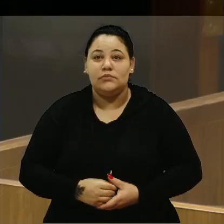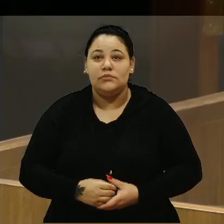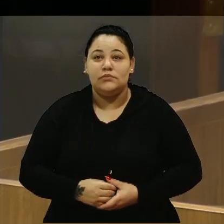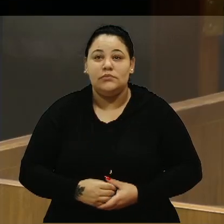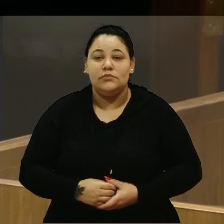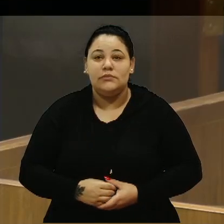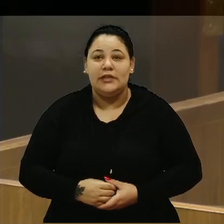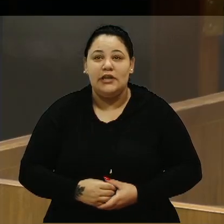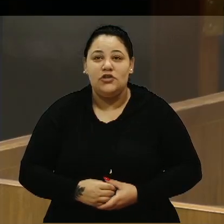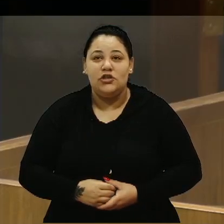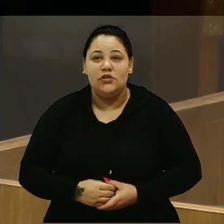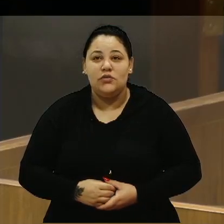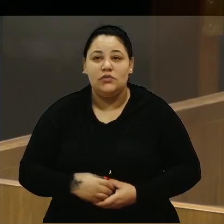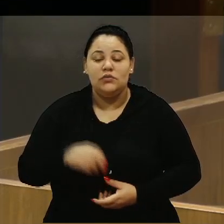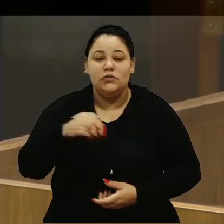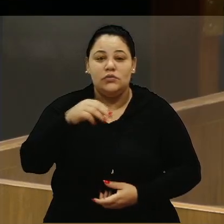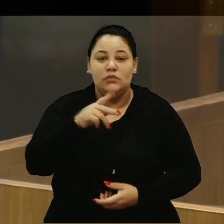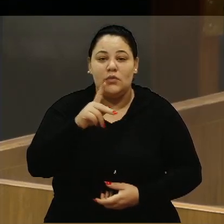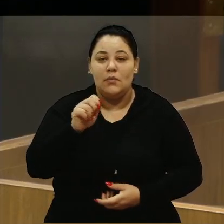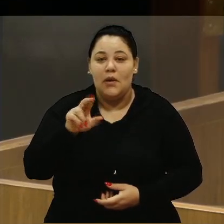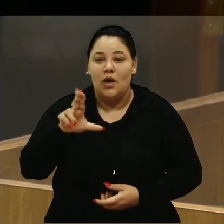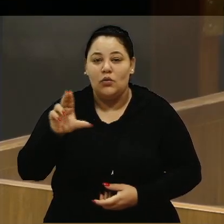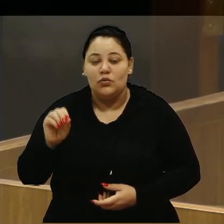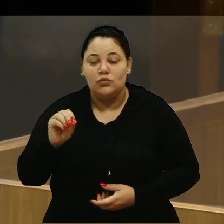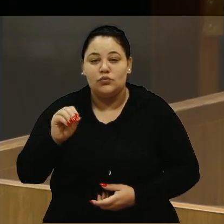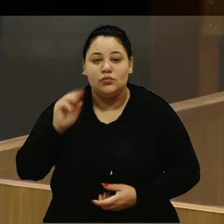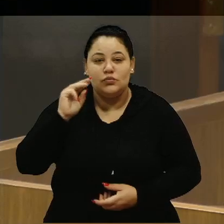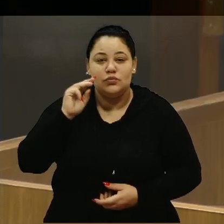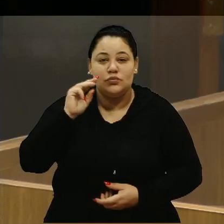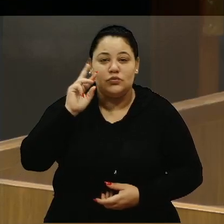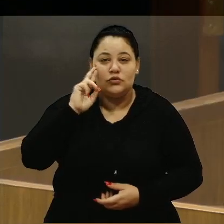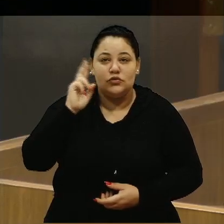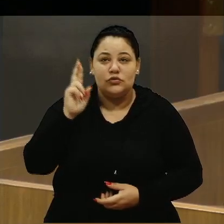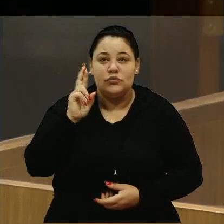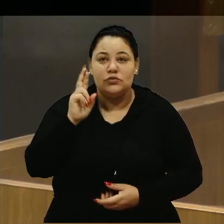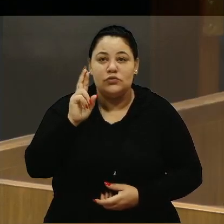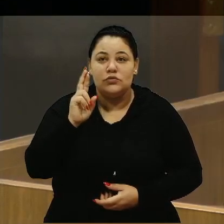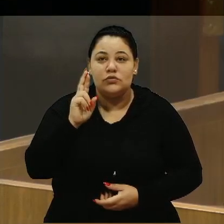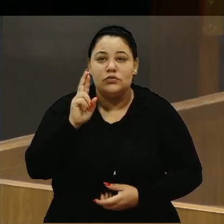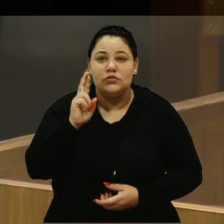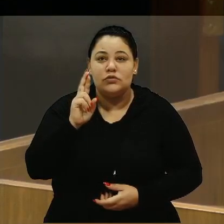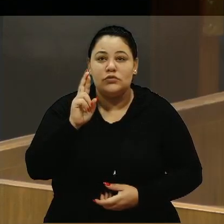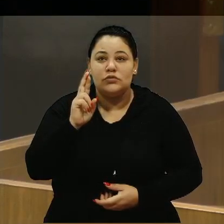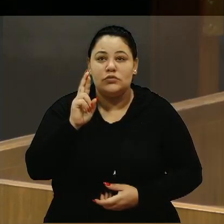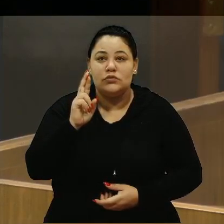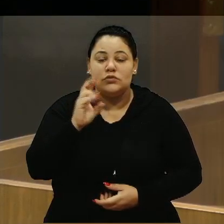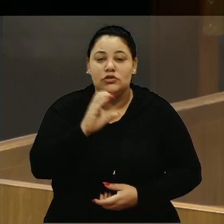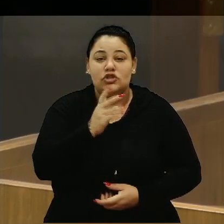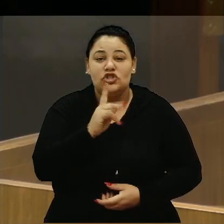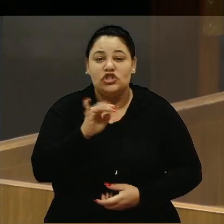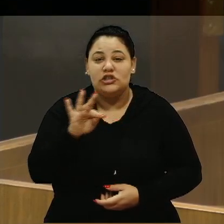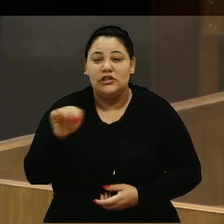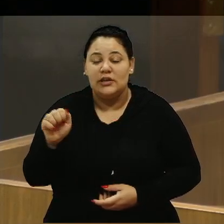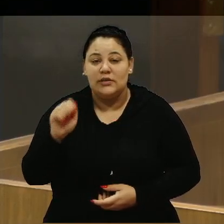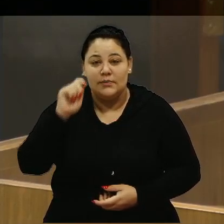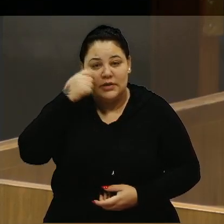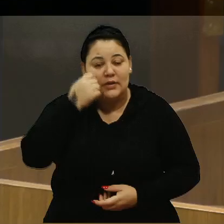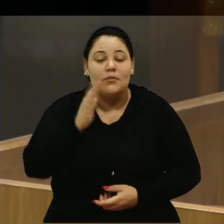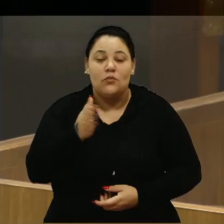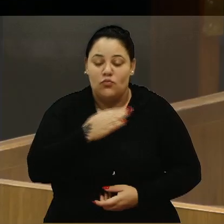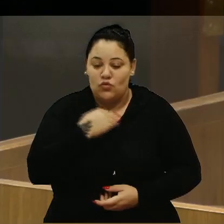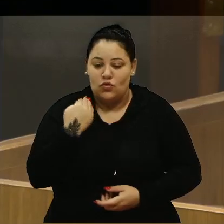Brasil, mestre Paulo Lima, mestre Peninha, mestre Chita Preta, finado,